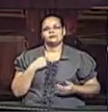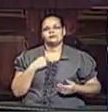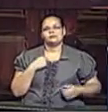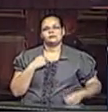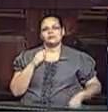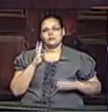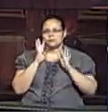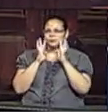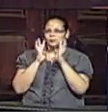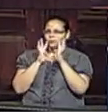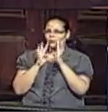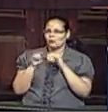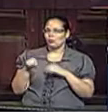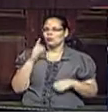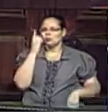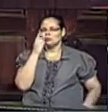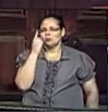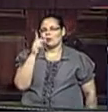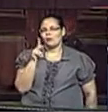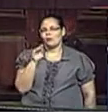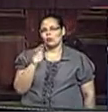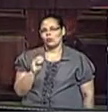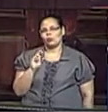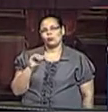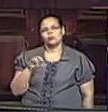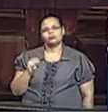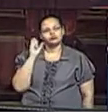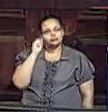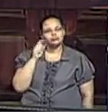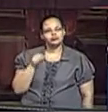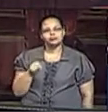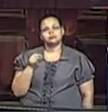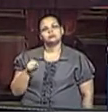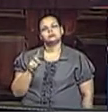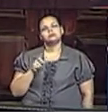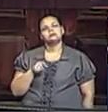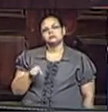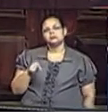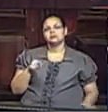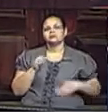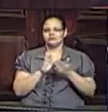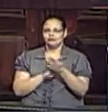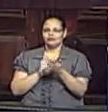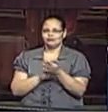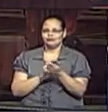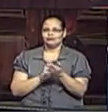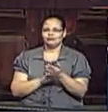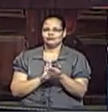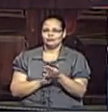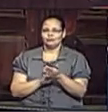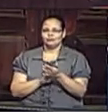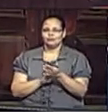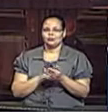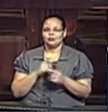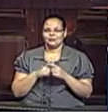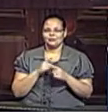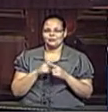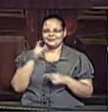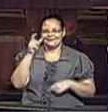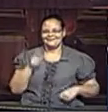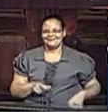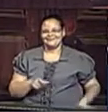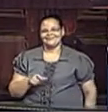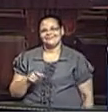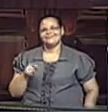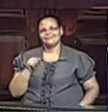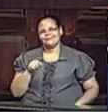muito o deputado Paulo Ramos, porque o deputado Paulo Ramos é digno de todos os elogios. O Paulo Ramos é um